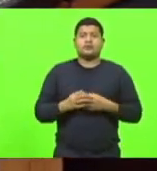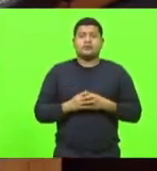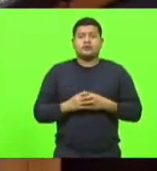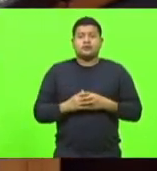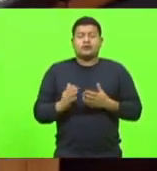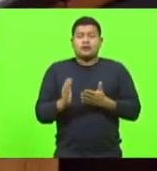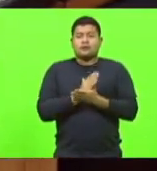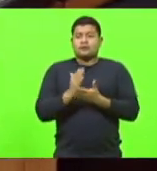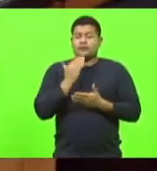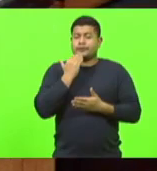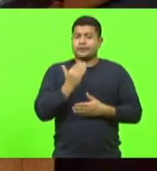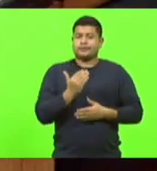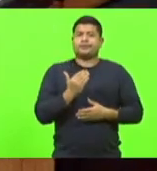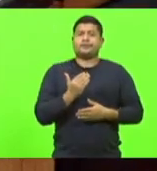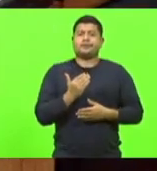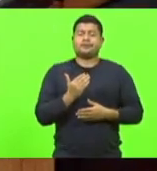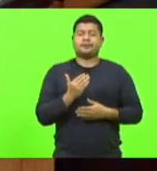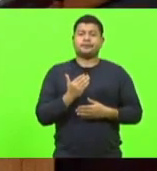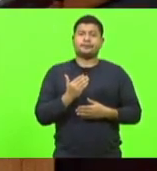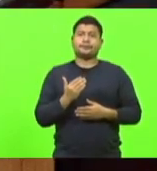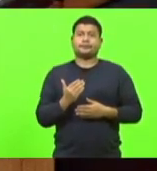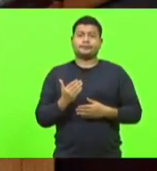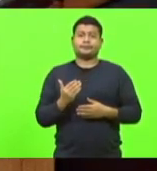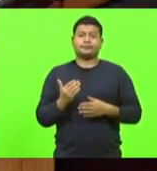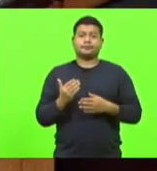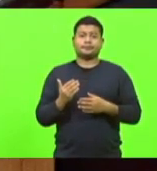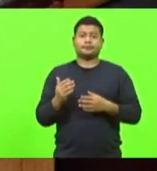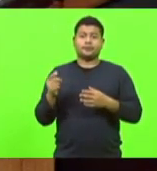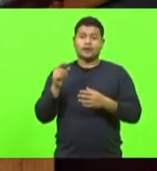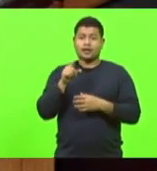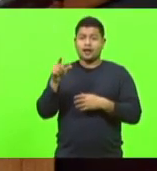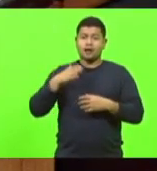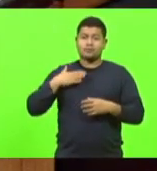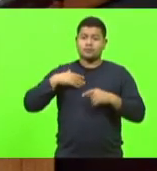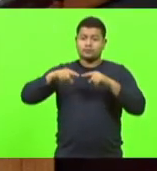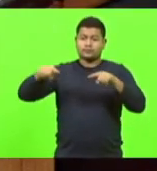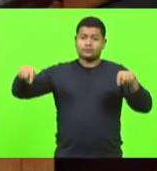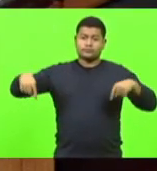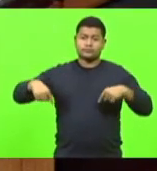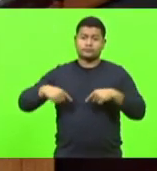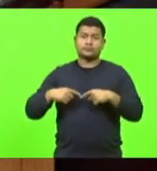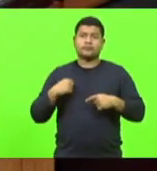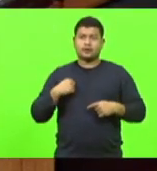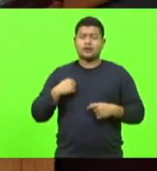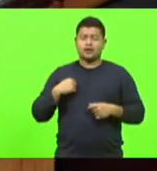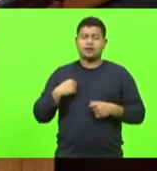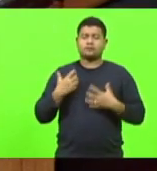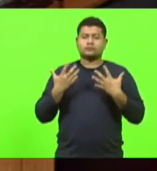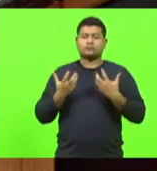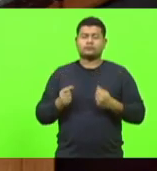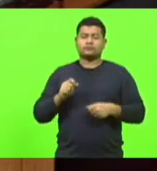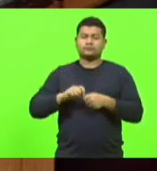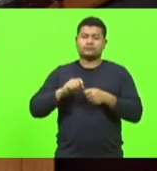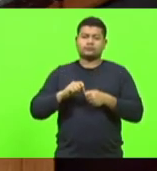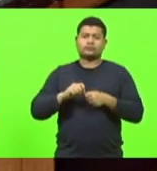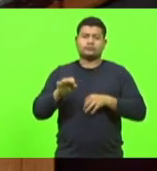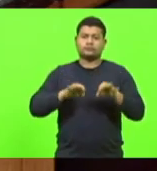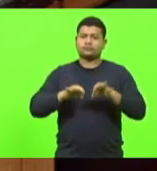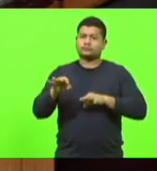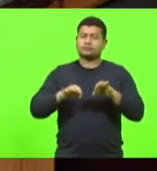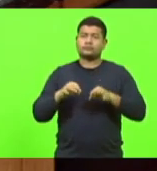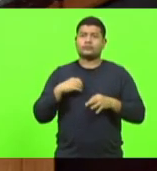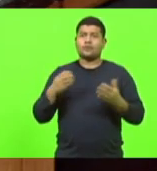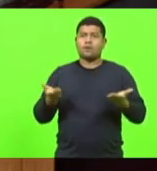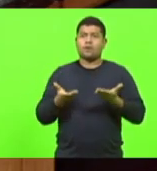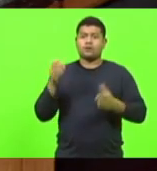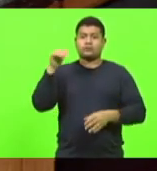solicitado a por todos eles lá no meu gabinete e eu fiz certo mas hoje